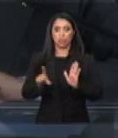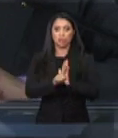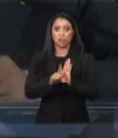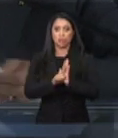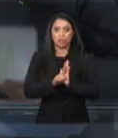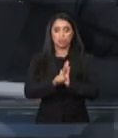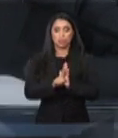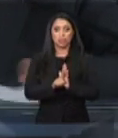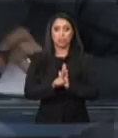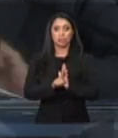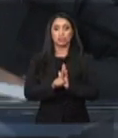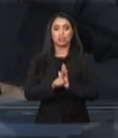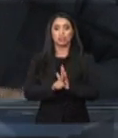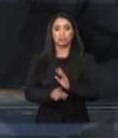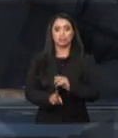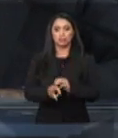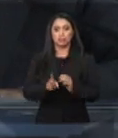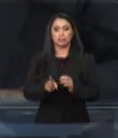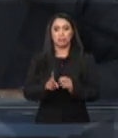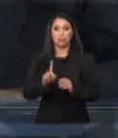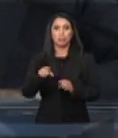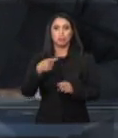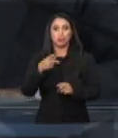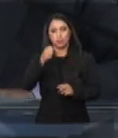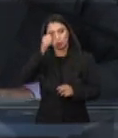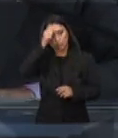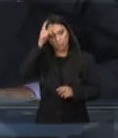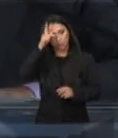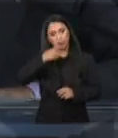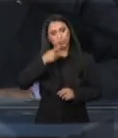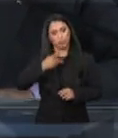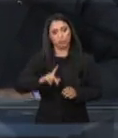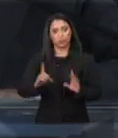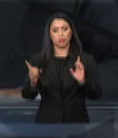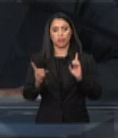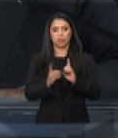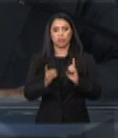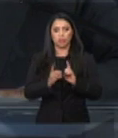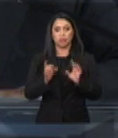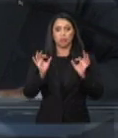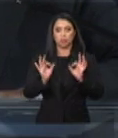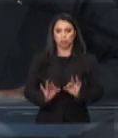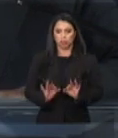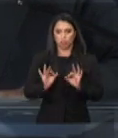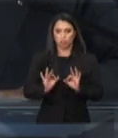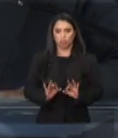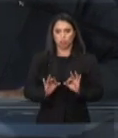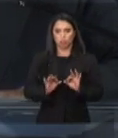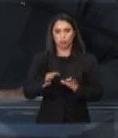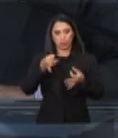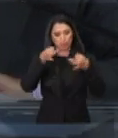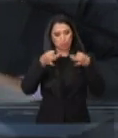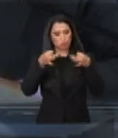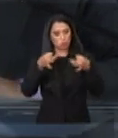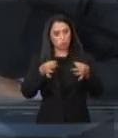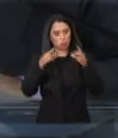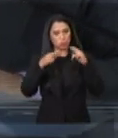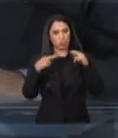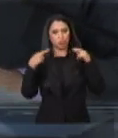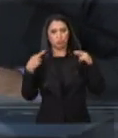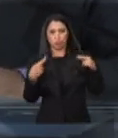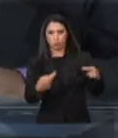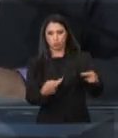vigente depois o prefeito disse que o atendimento é digno atencioso e respeitoso depois